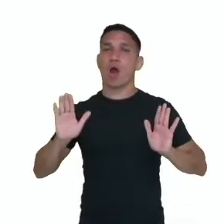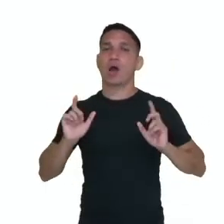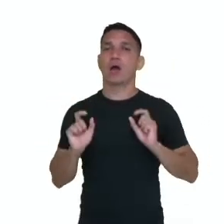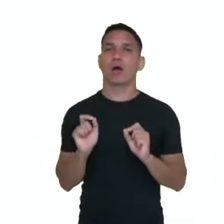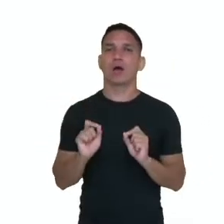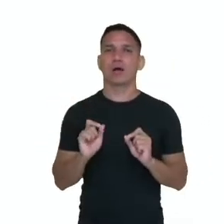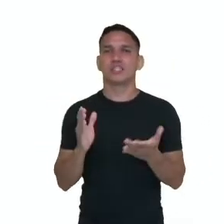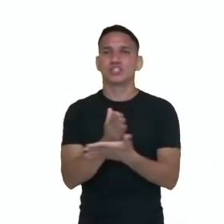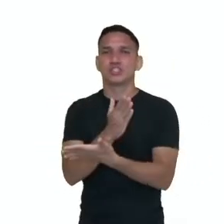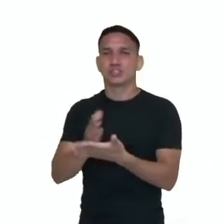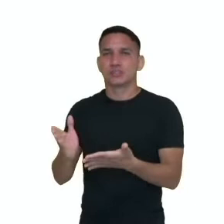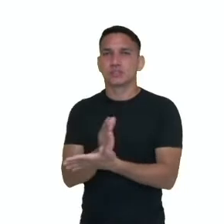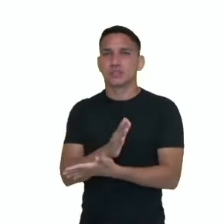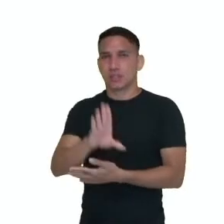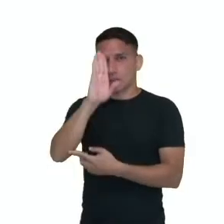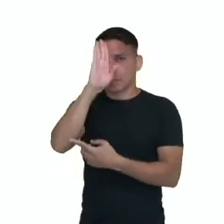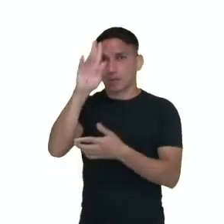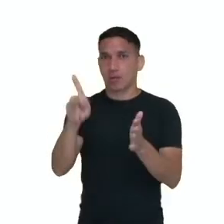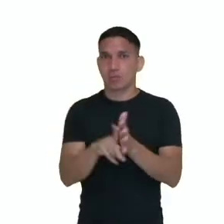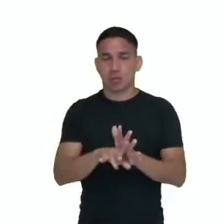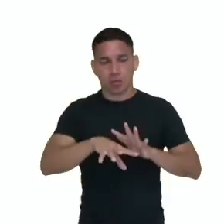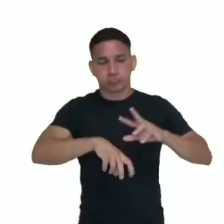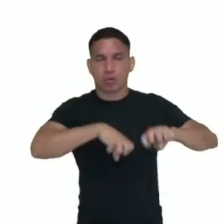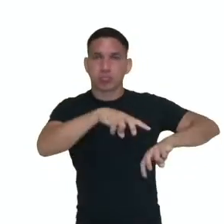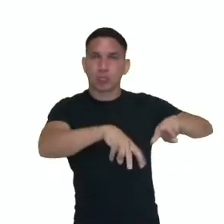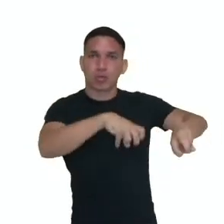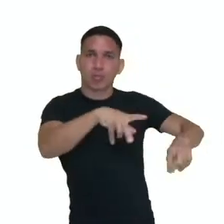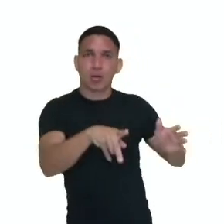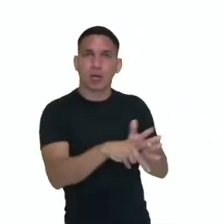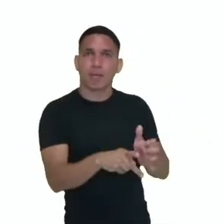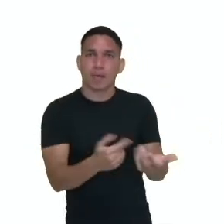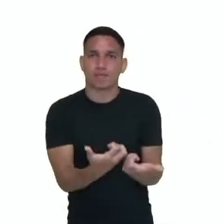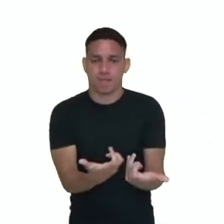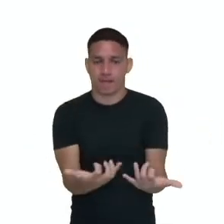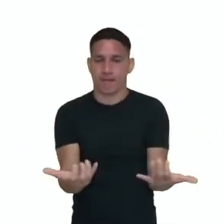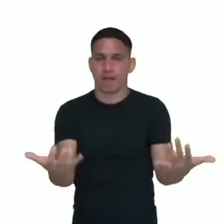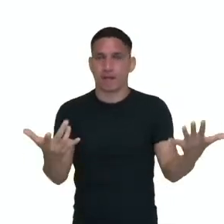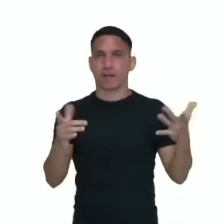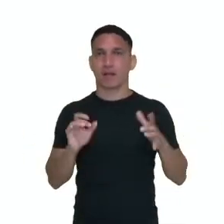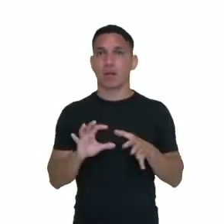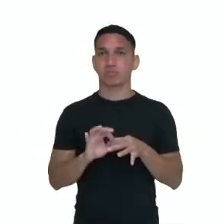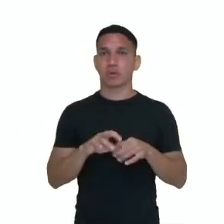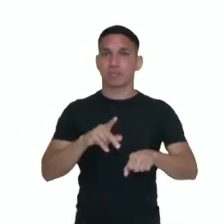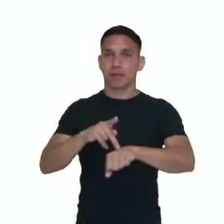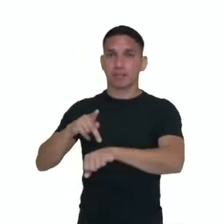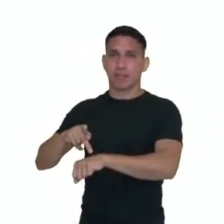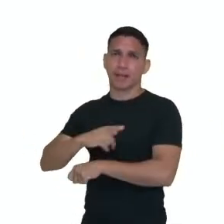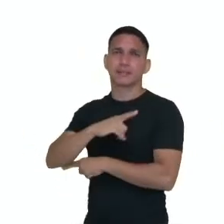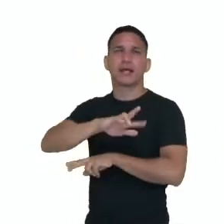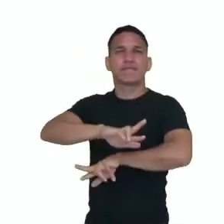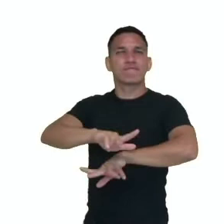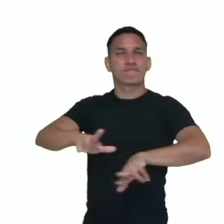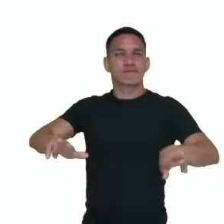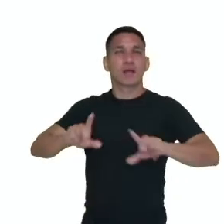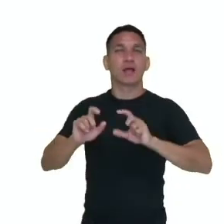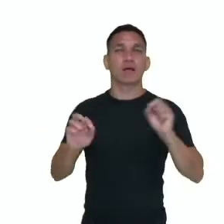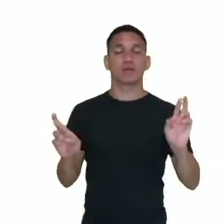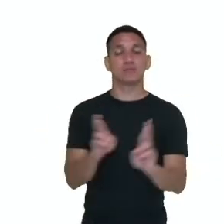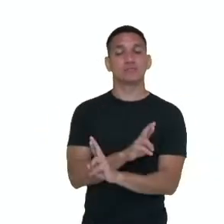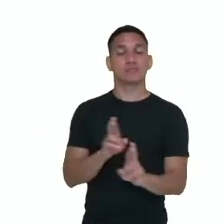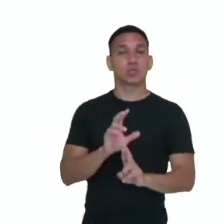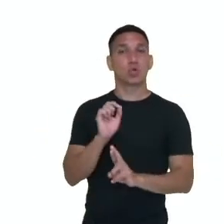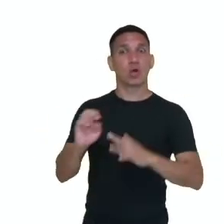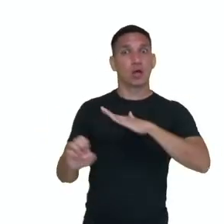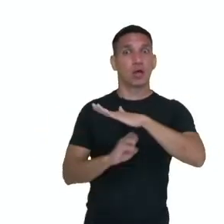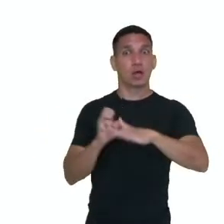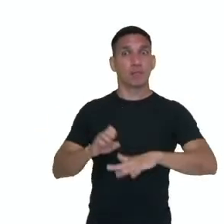dirigidos principalmente para o setor de extração mineral. Como a África é rica, né, em recursos minerais, as empresas mineradoras